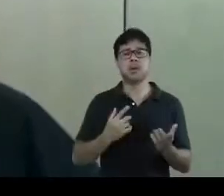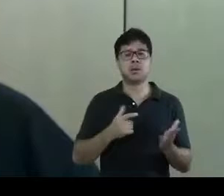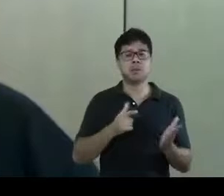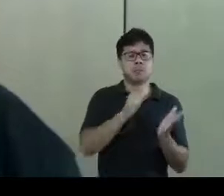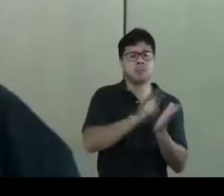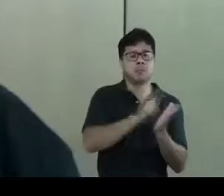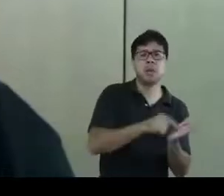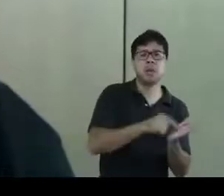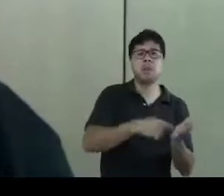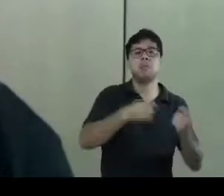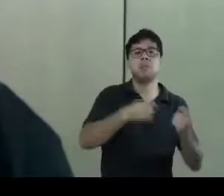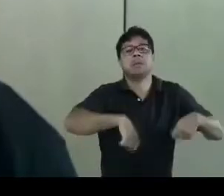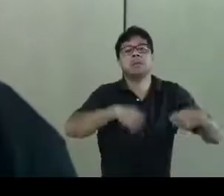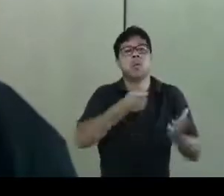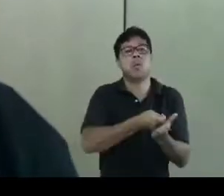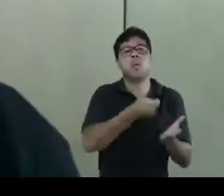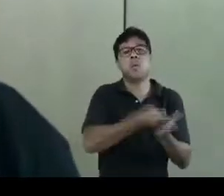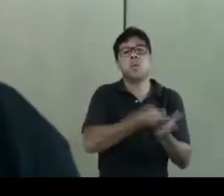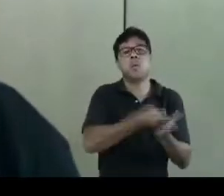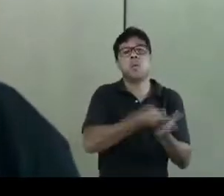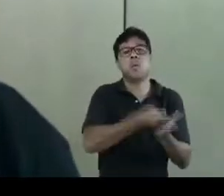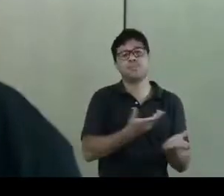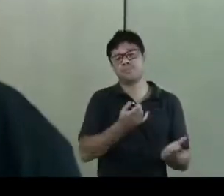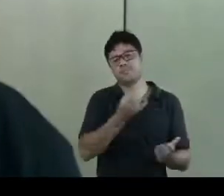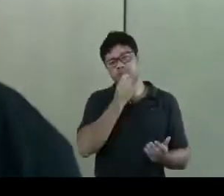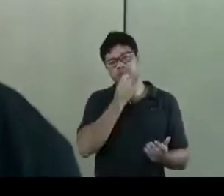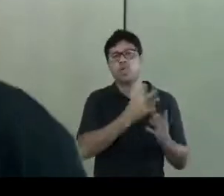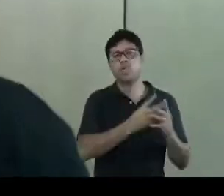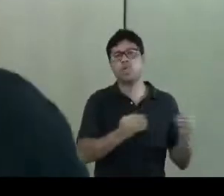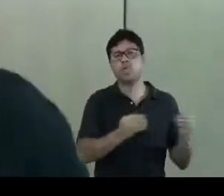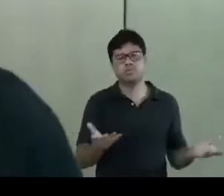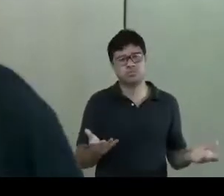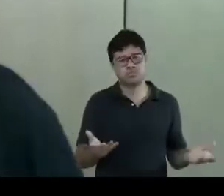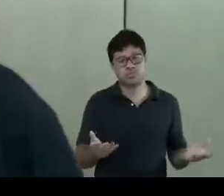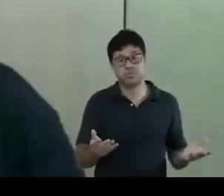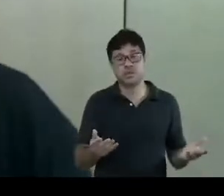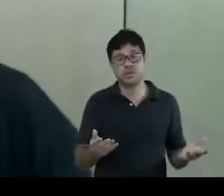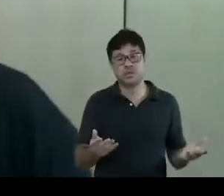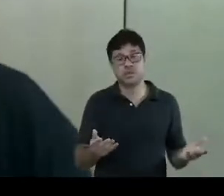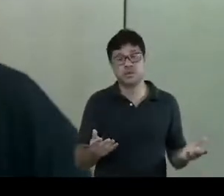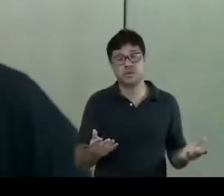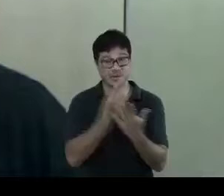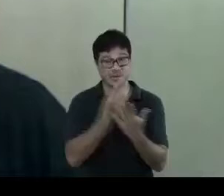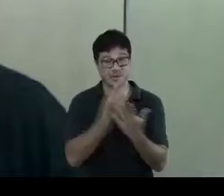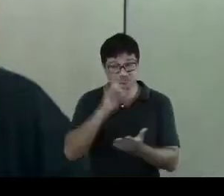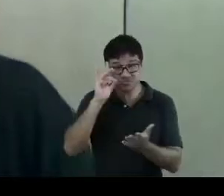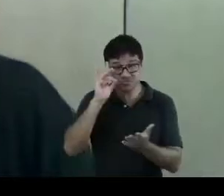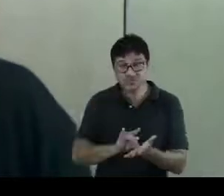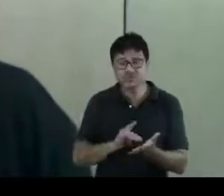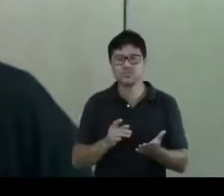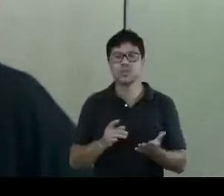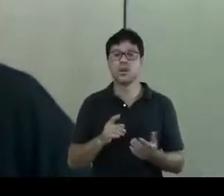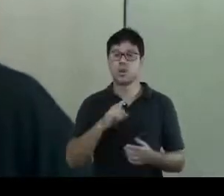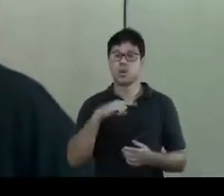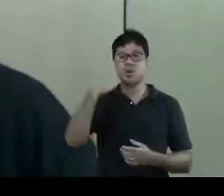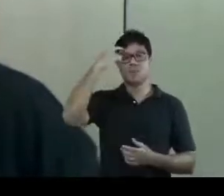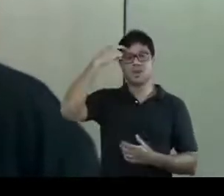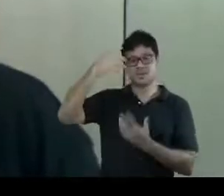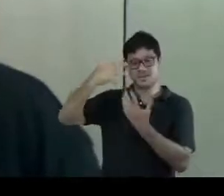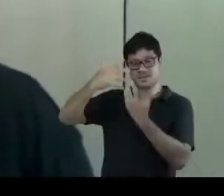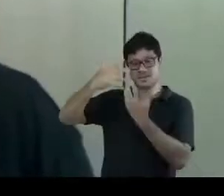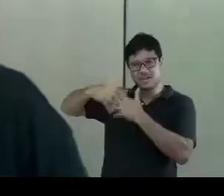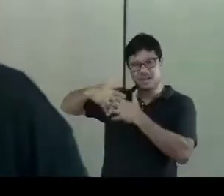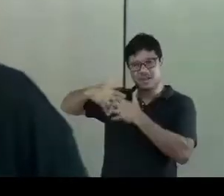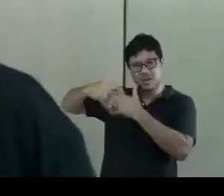em papel precise, digamos, acabar. Mas o que acontece de fato é que quando a gente